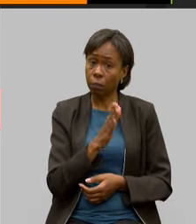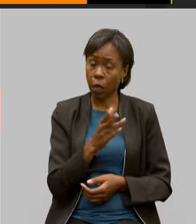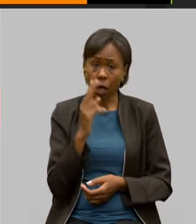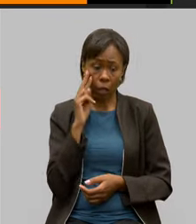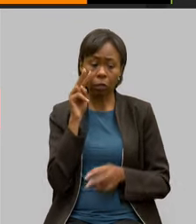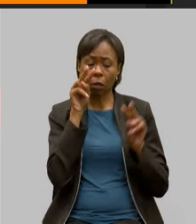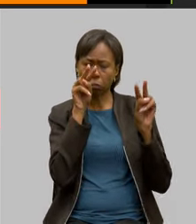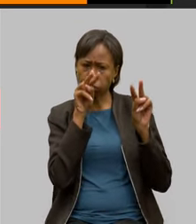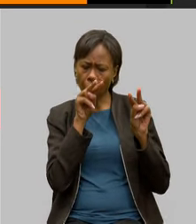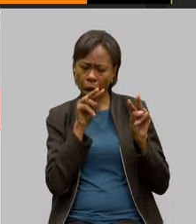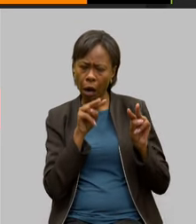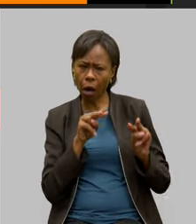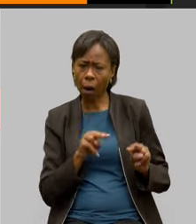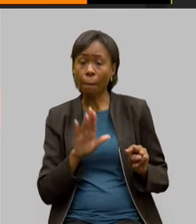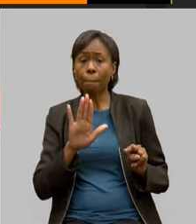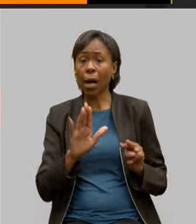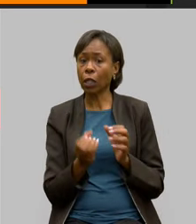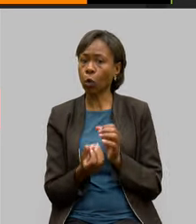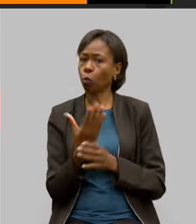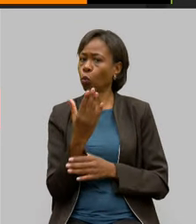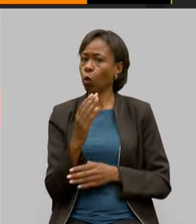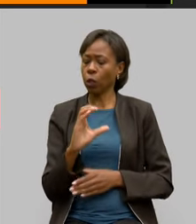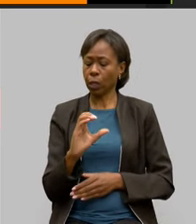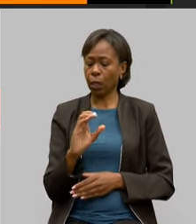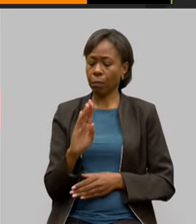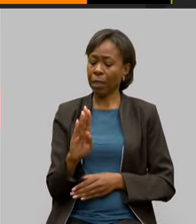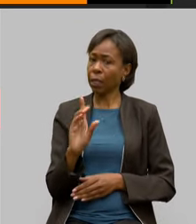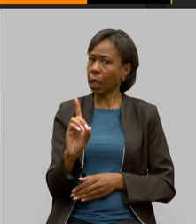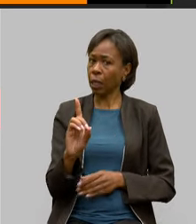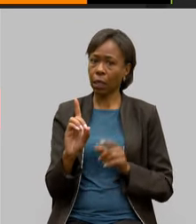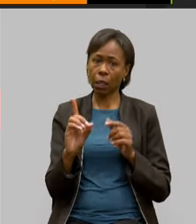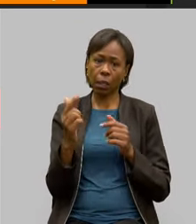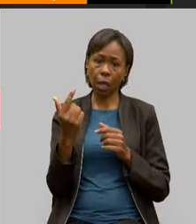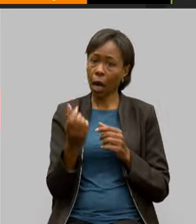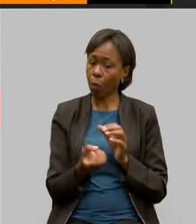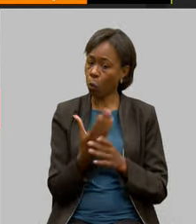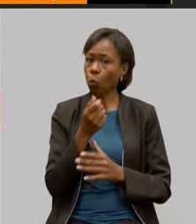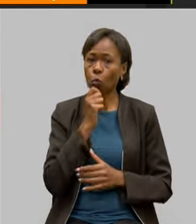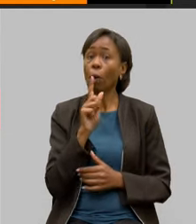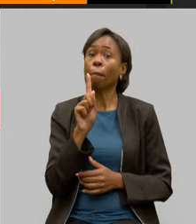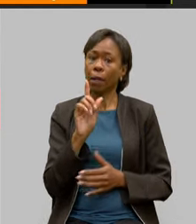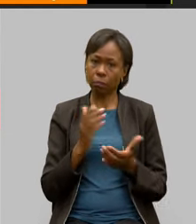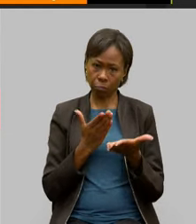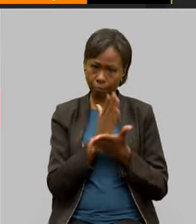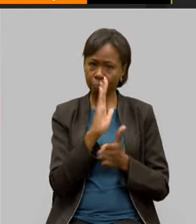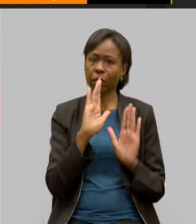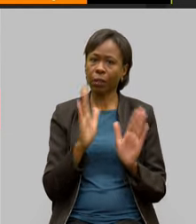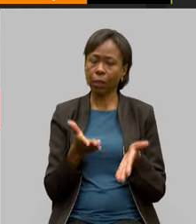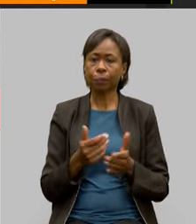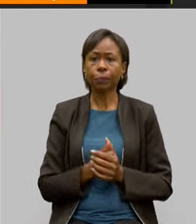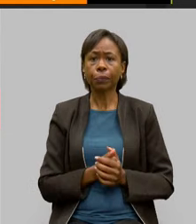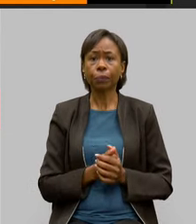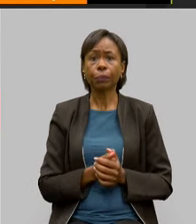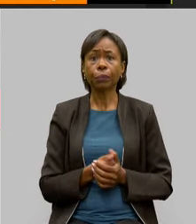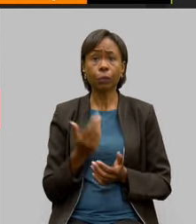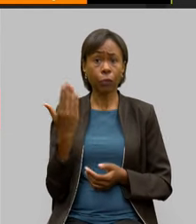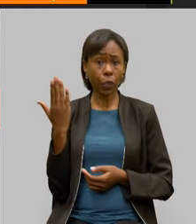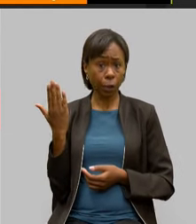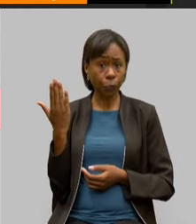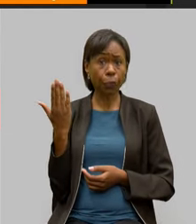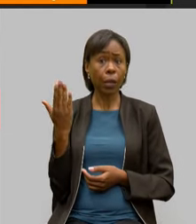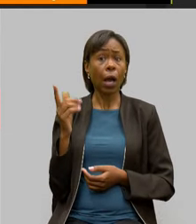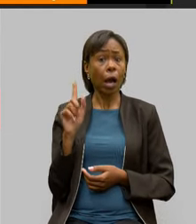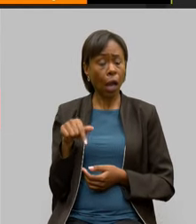não tá produzindo cbd mas já existe essa autorização então eu trago aqui né que esse o produto